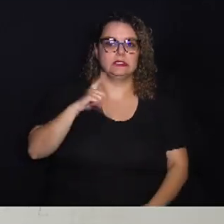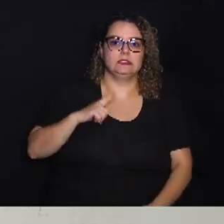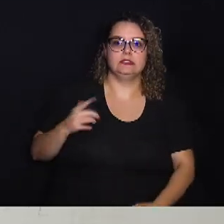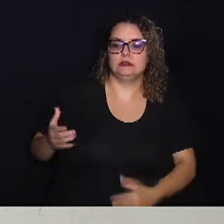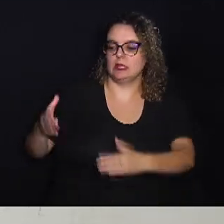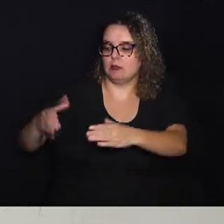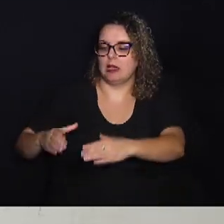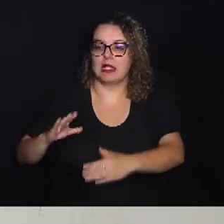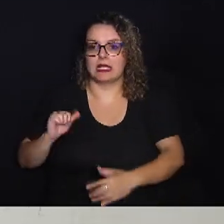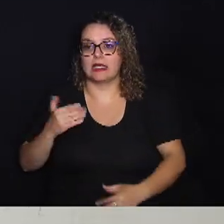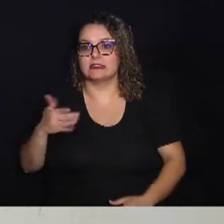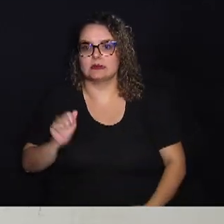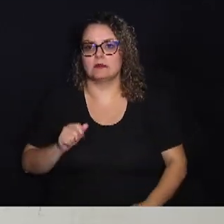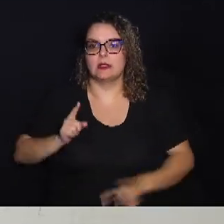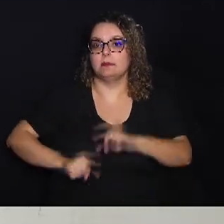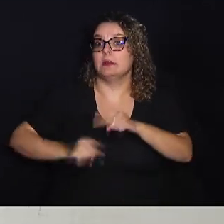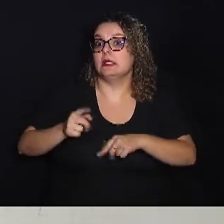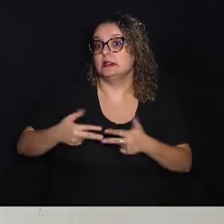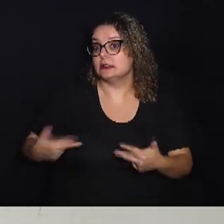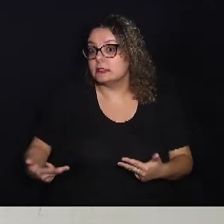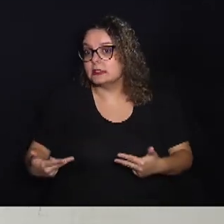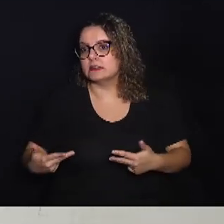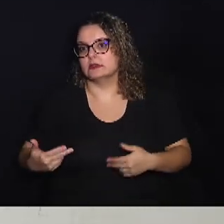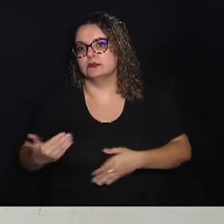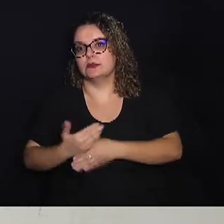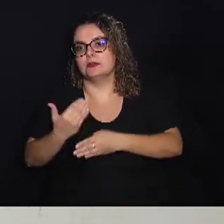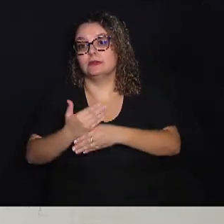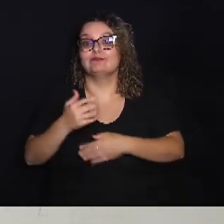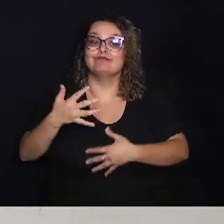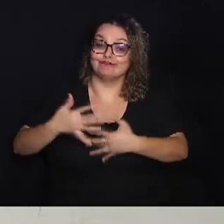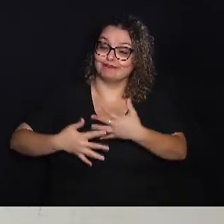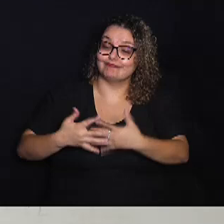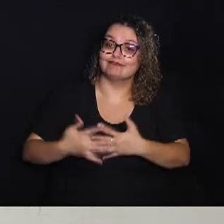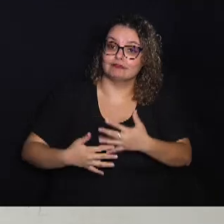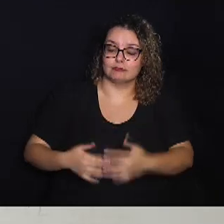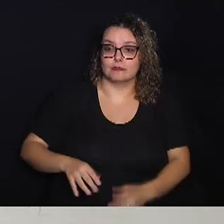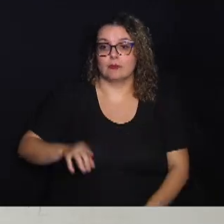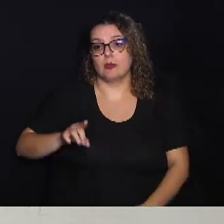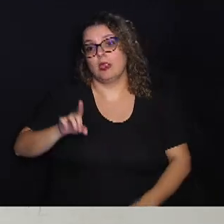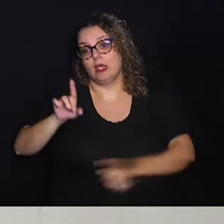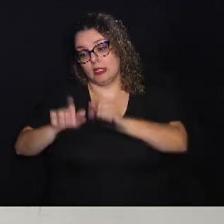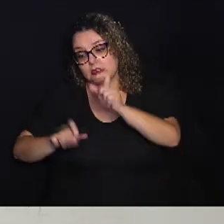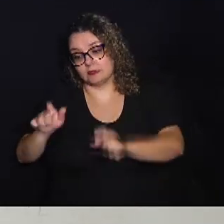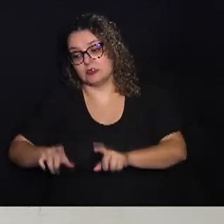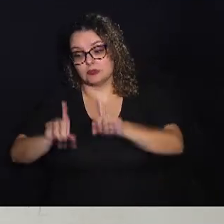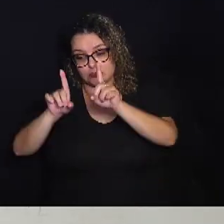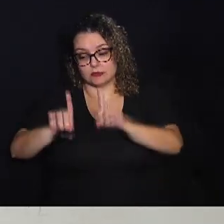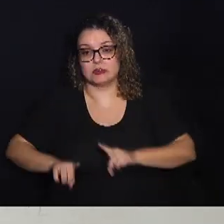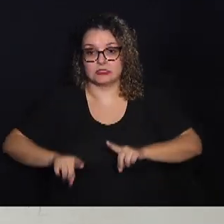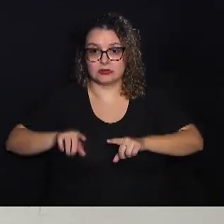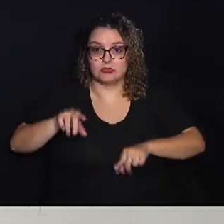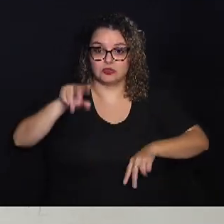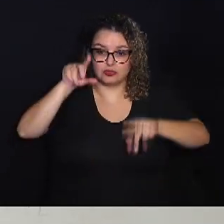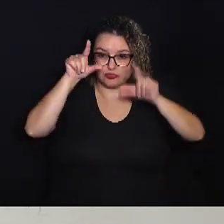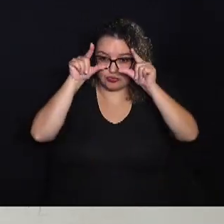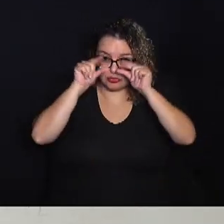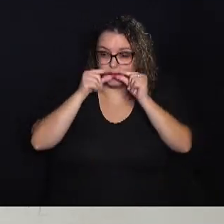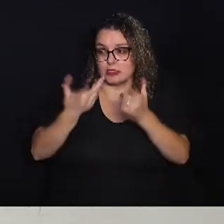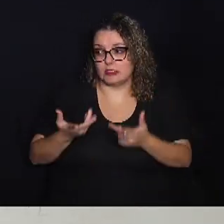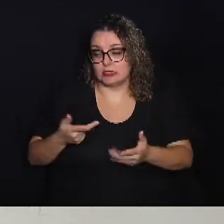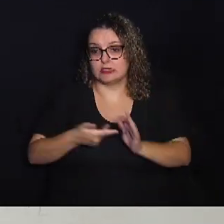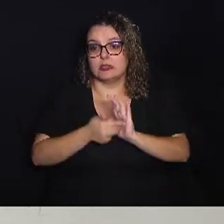de construção, e isso atrapalha muito, né? O deficiente visual nesse sentido. E até mesmo quando você